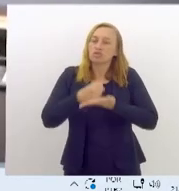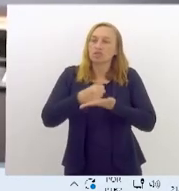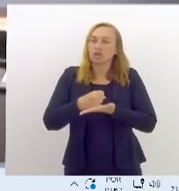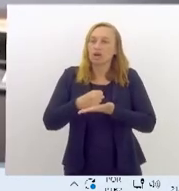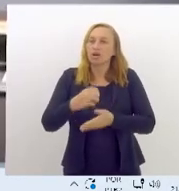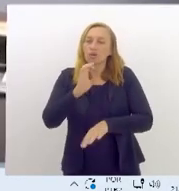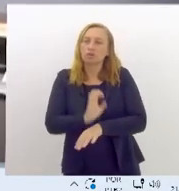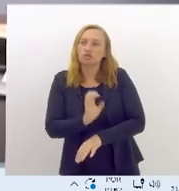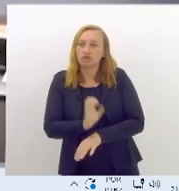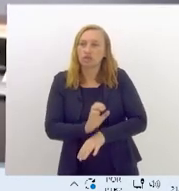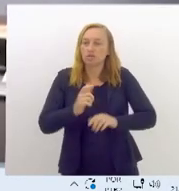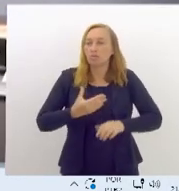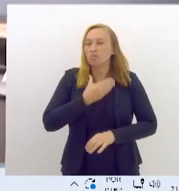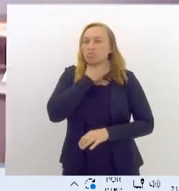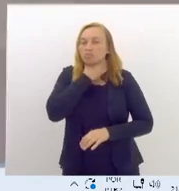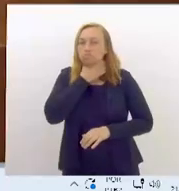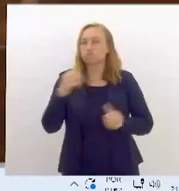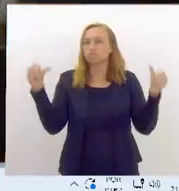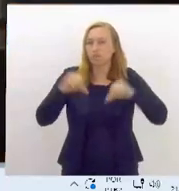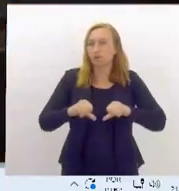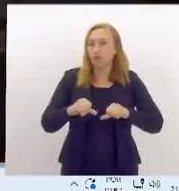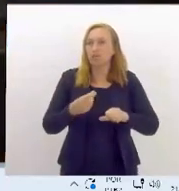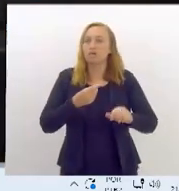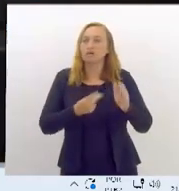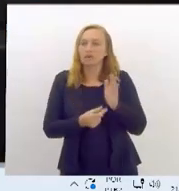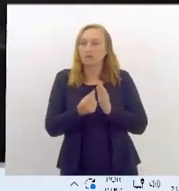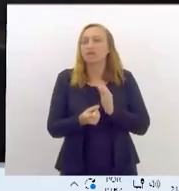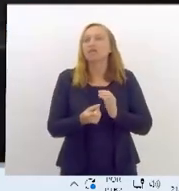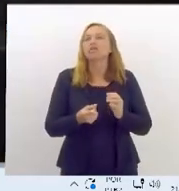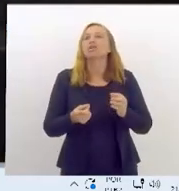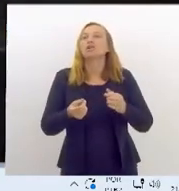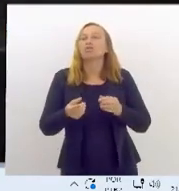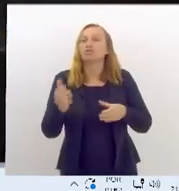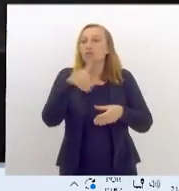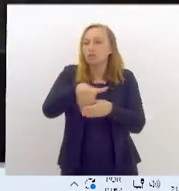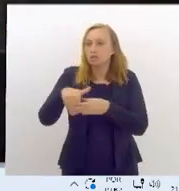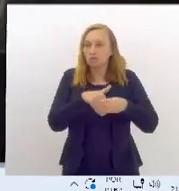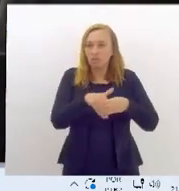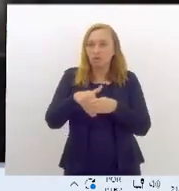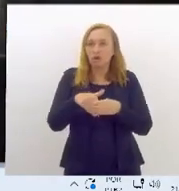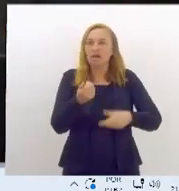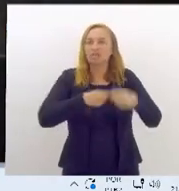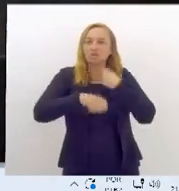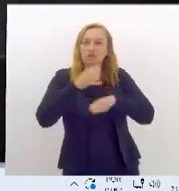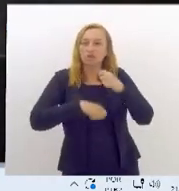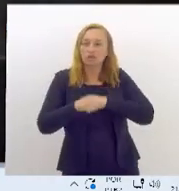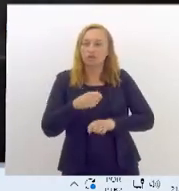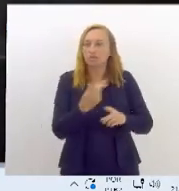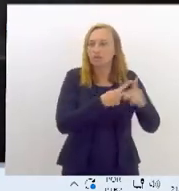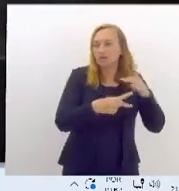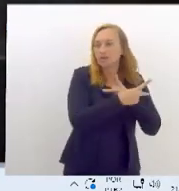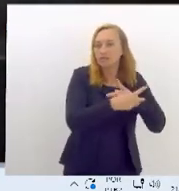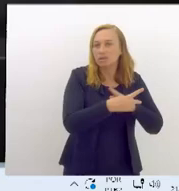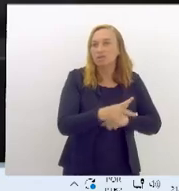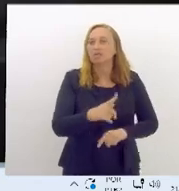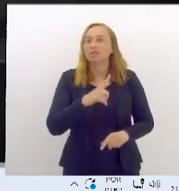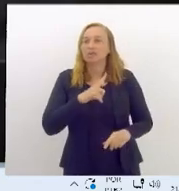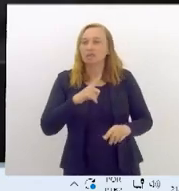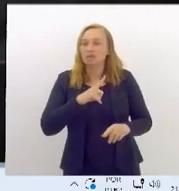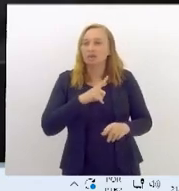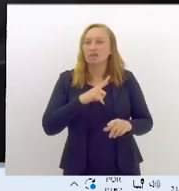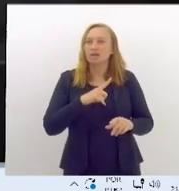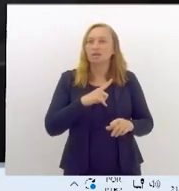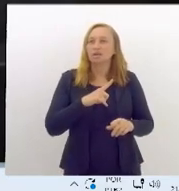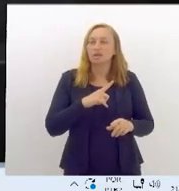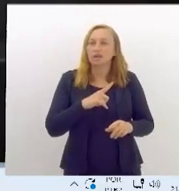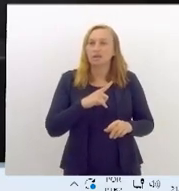sua pior crise financeira votou As Reformas administrativa e previdenciária para garantir a Adesão do